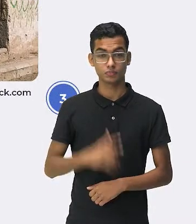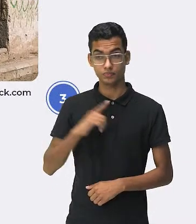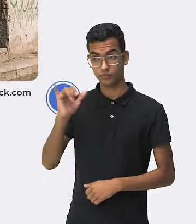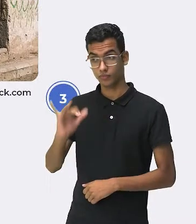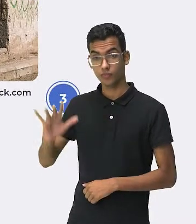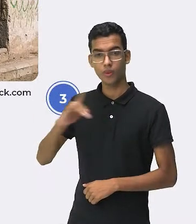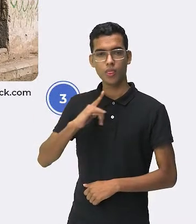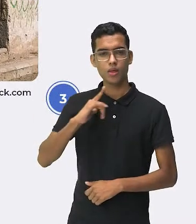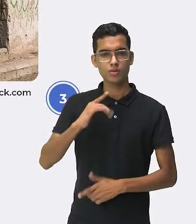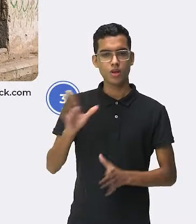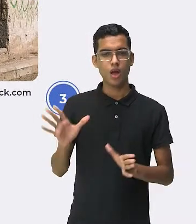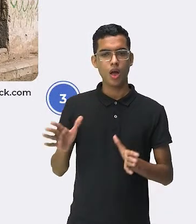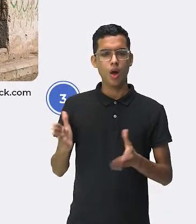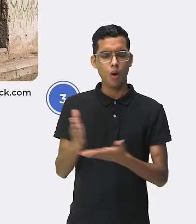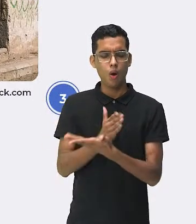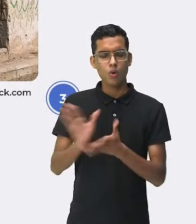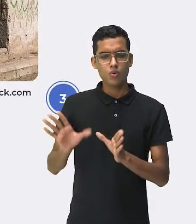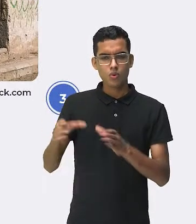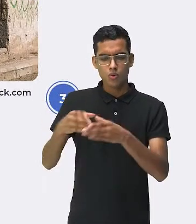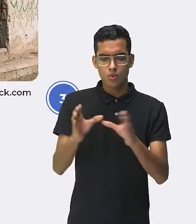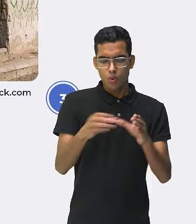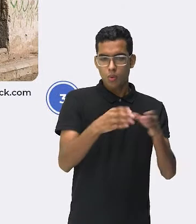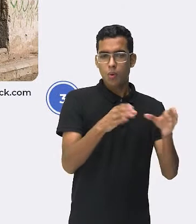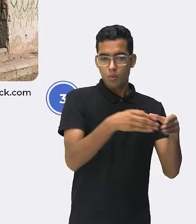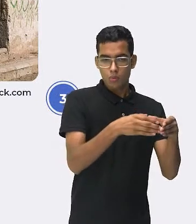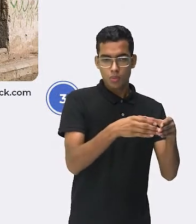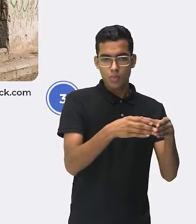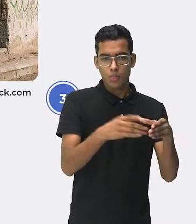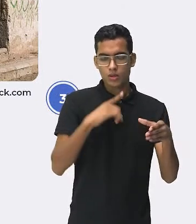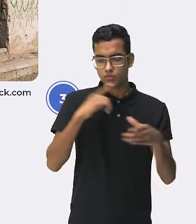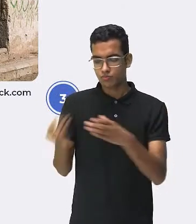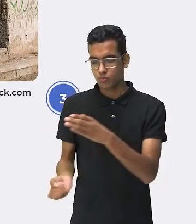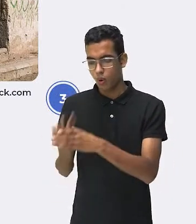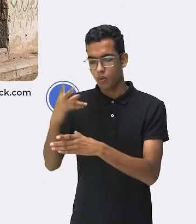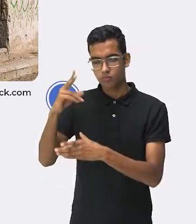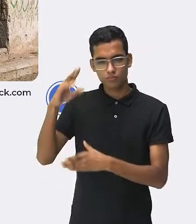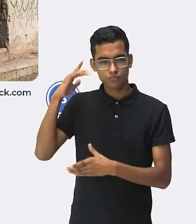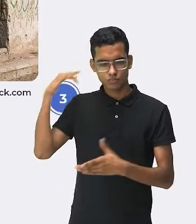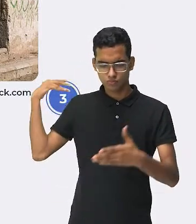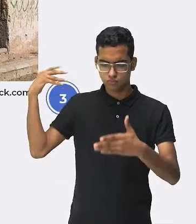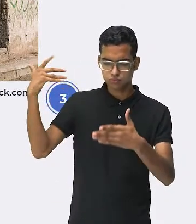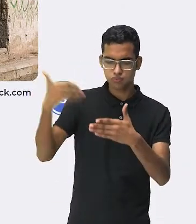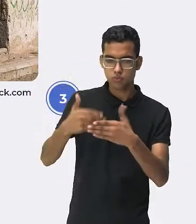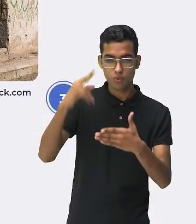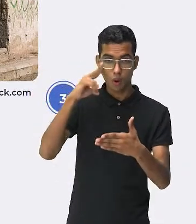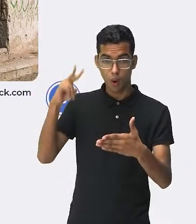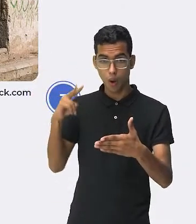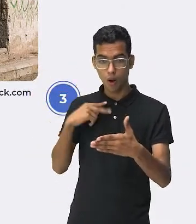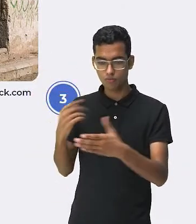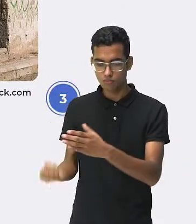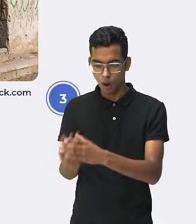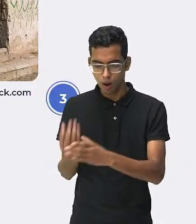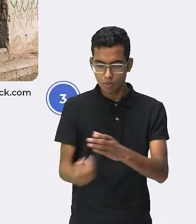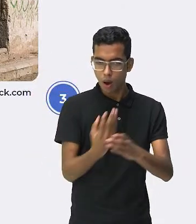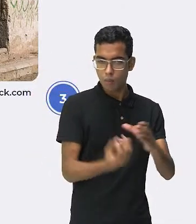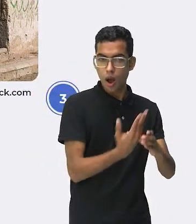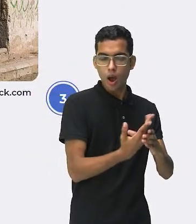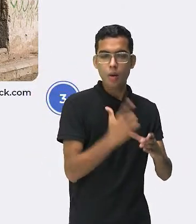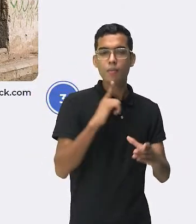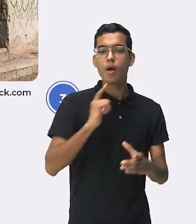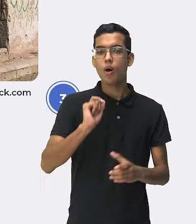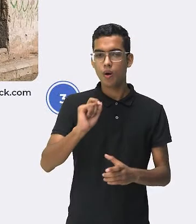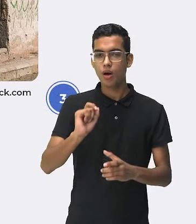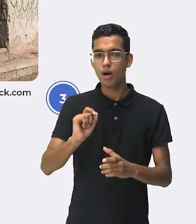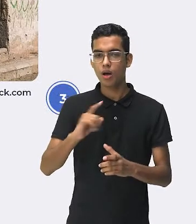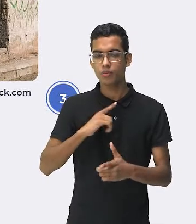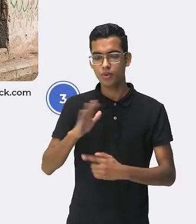algumas organizações que foram criadas durante a história para o quê? Para reforçar o poder